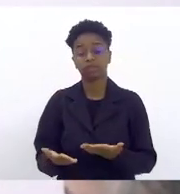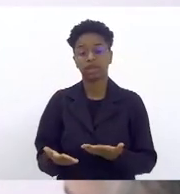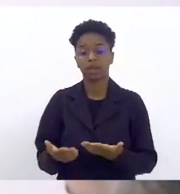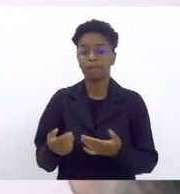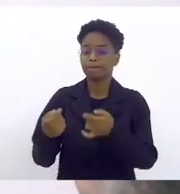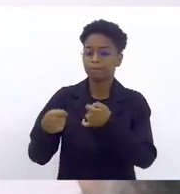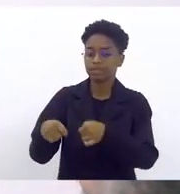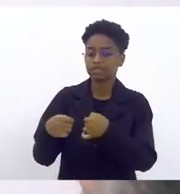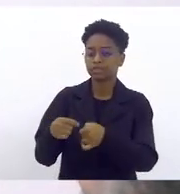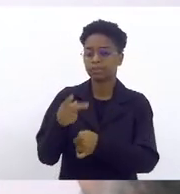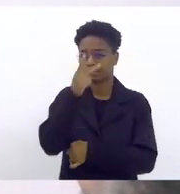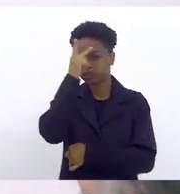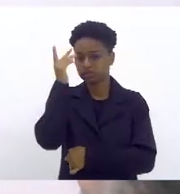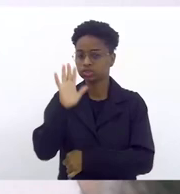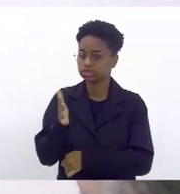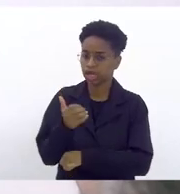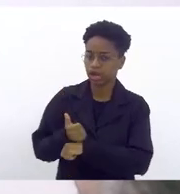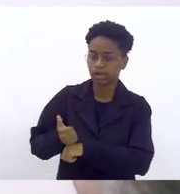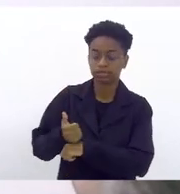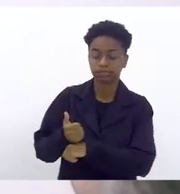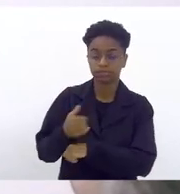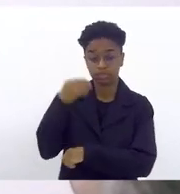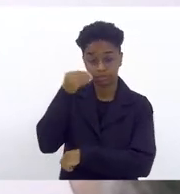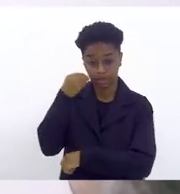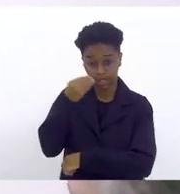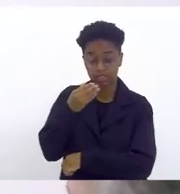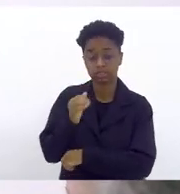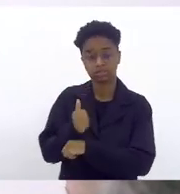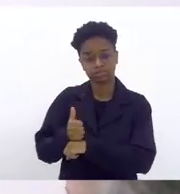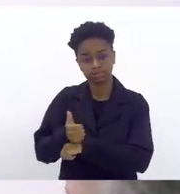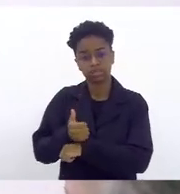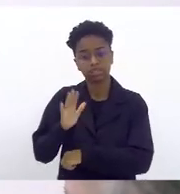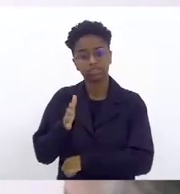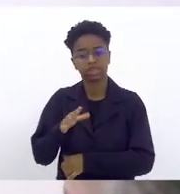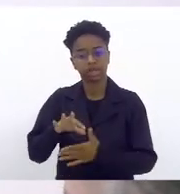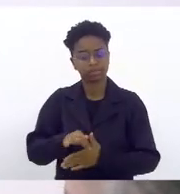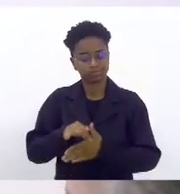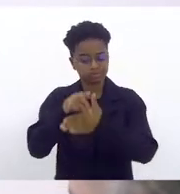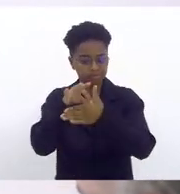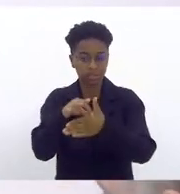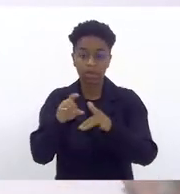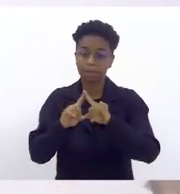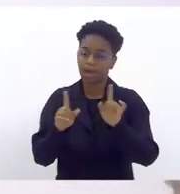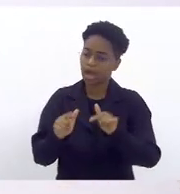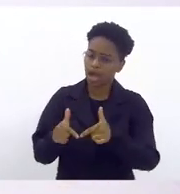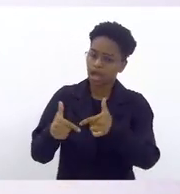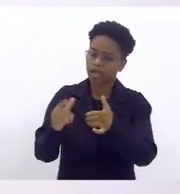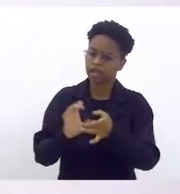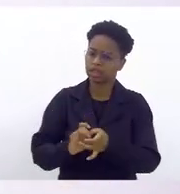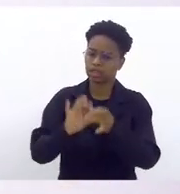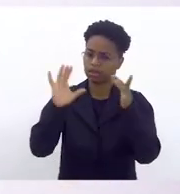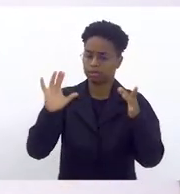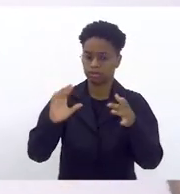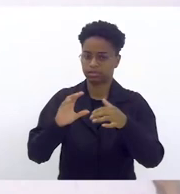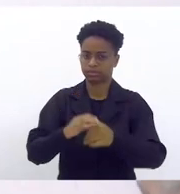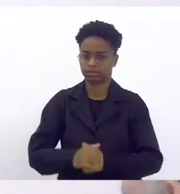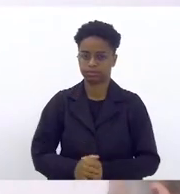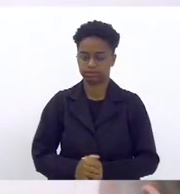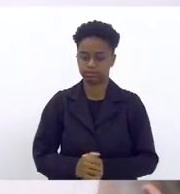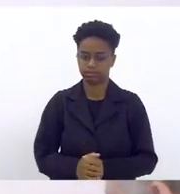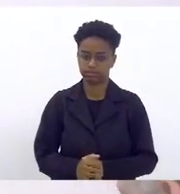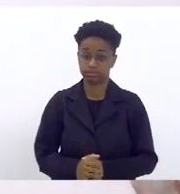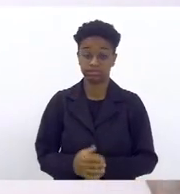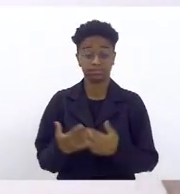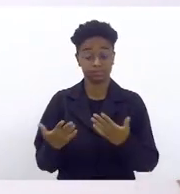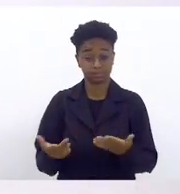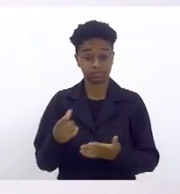pessoas que têm experiência que tem liderança né mas que possa atuar com Total Liberdade ou seja só